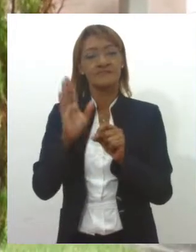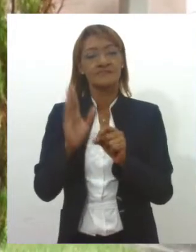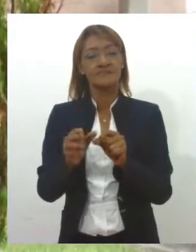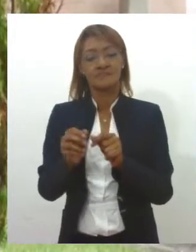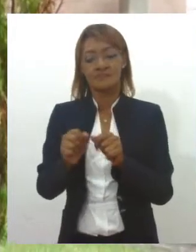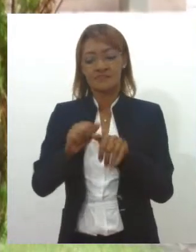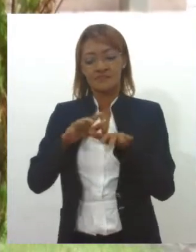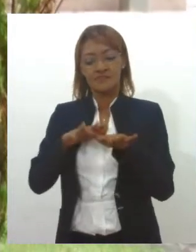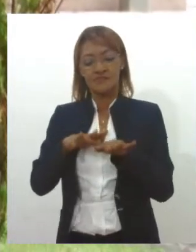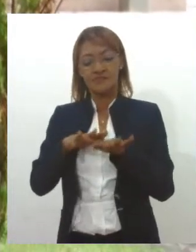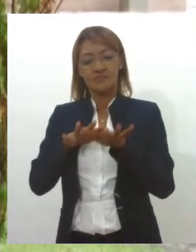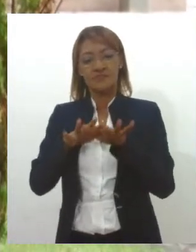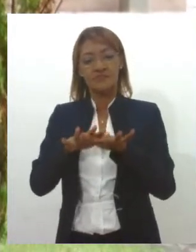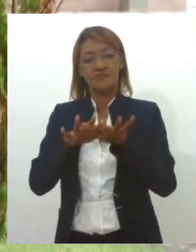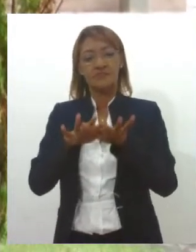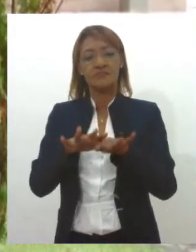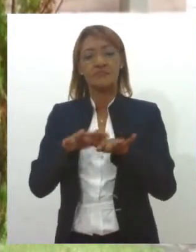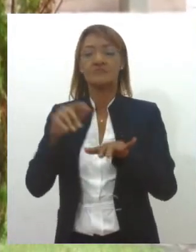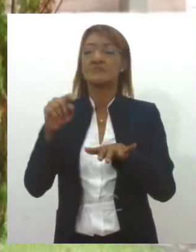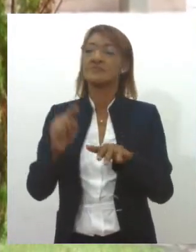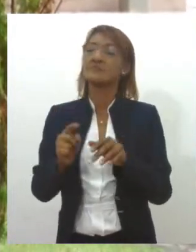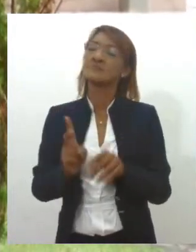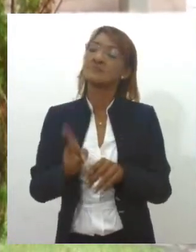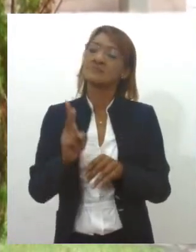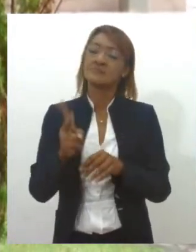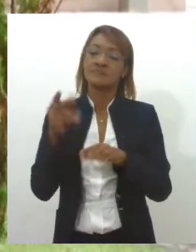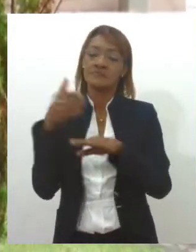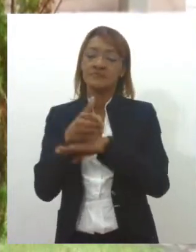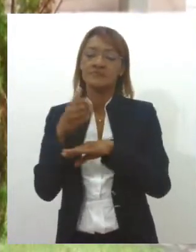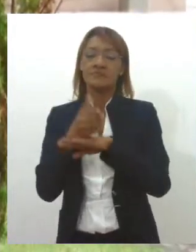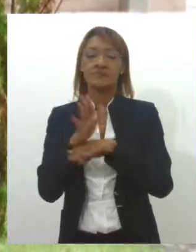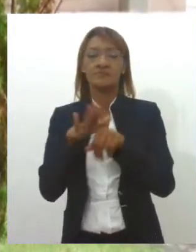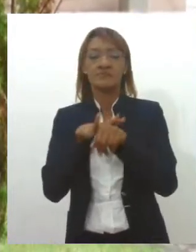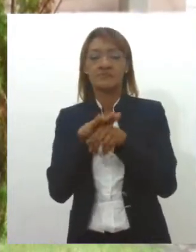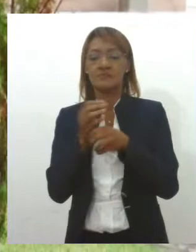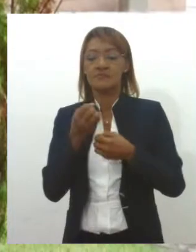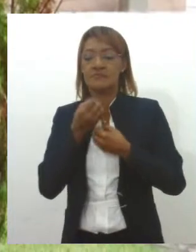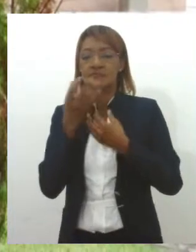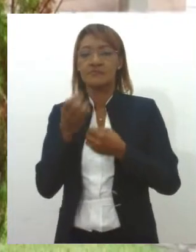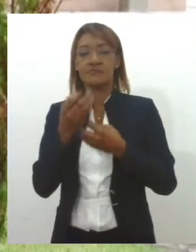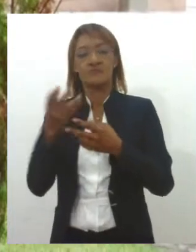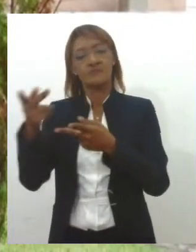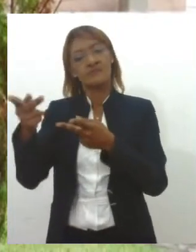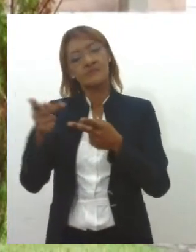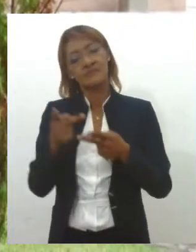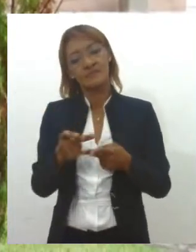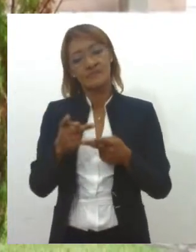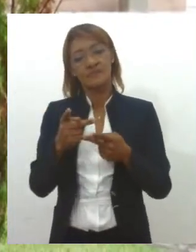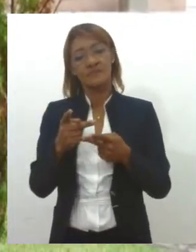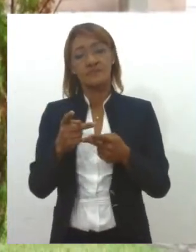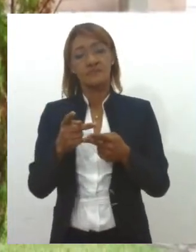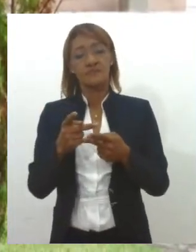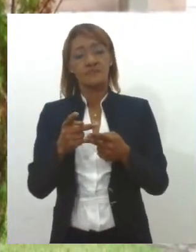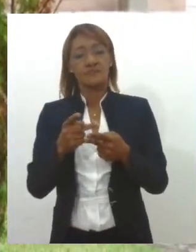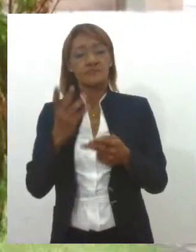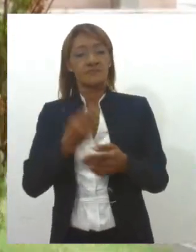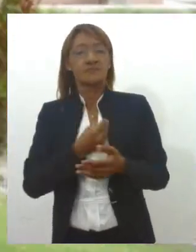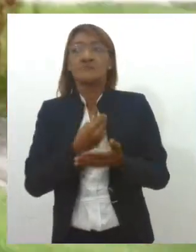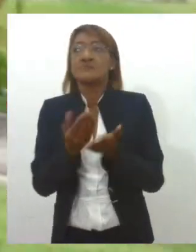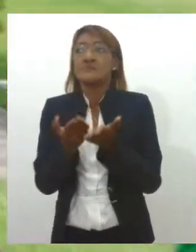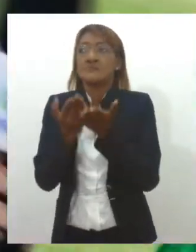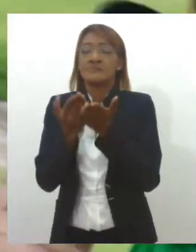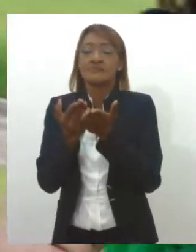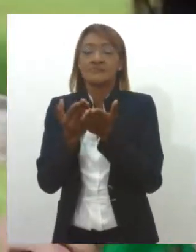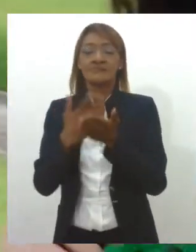os nossos servos estão aqui sempre para confessar os visitantes os leigos consagrados com a maior